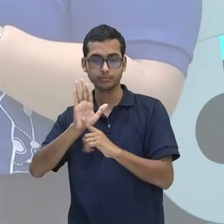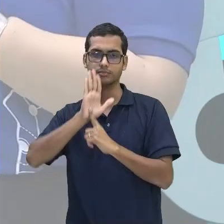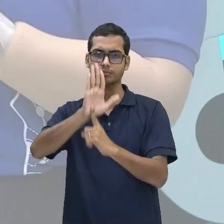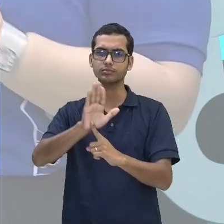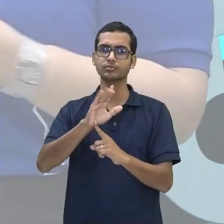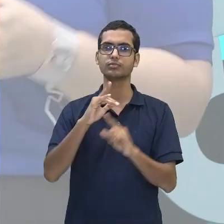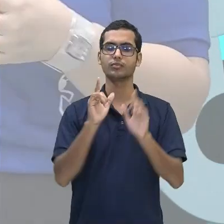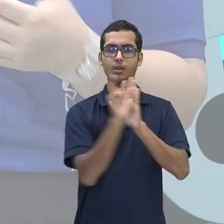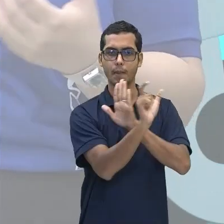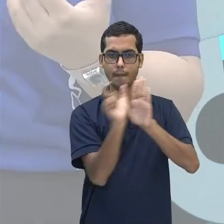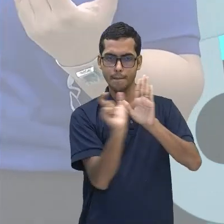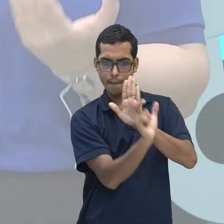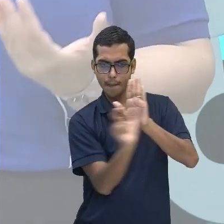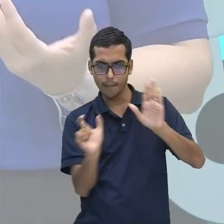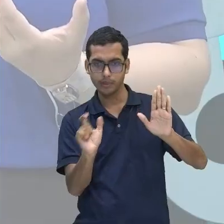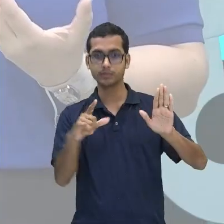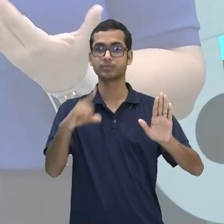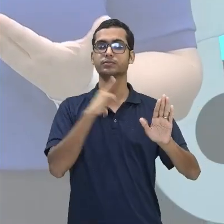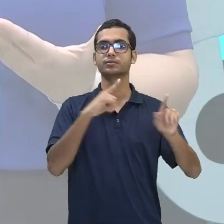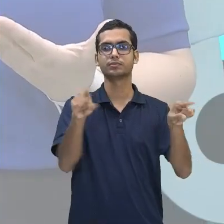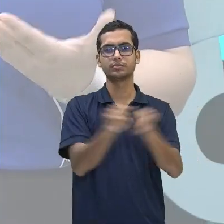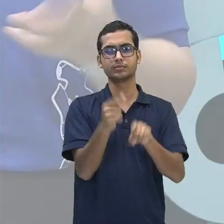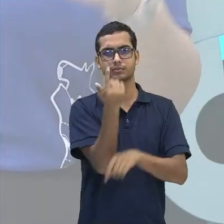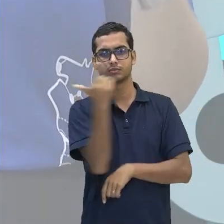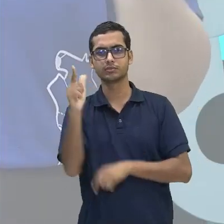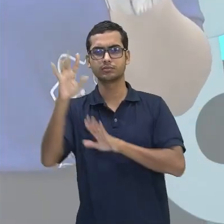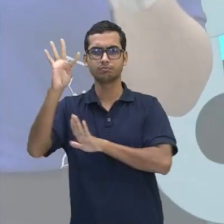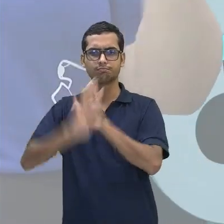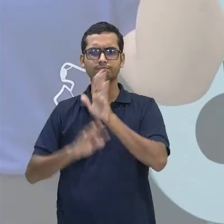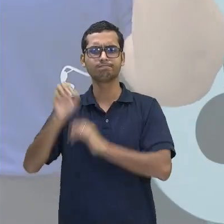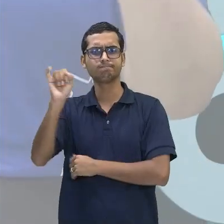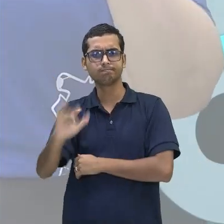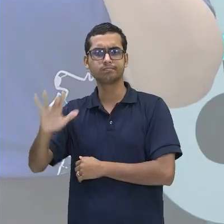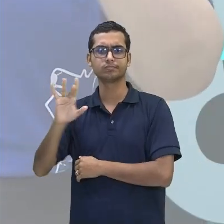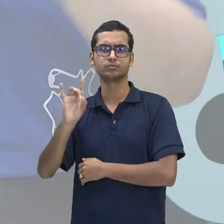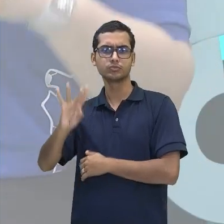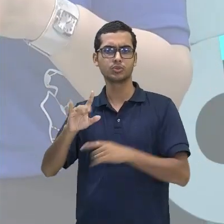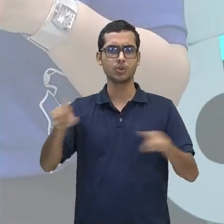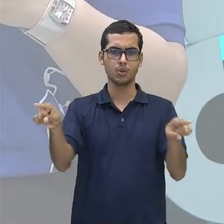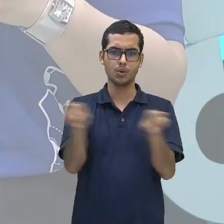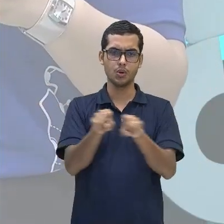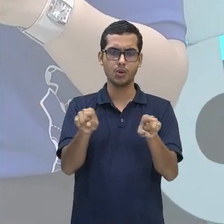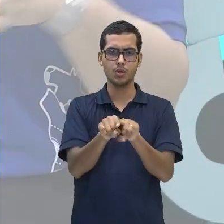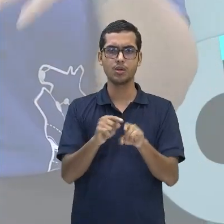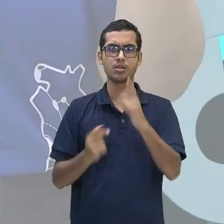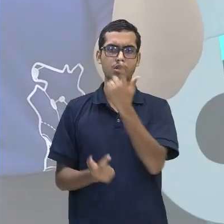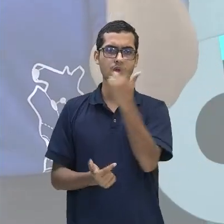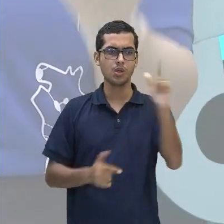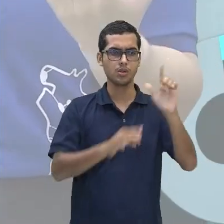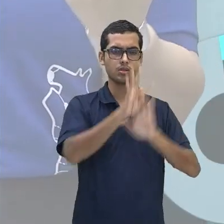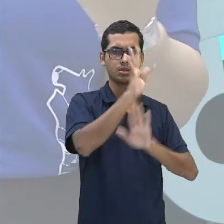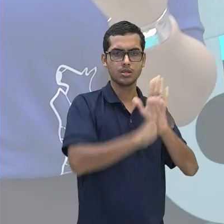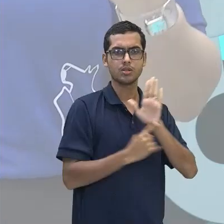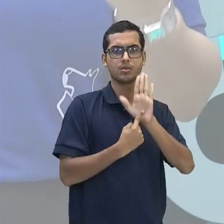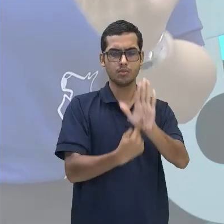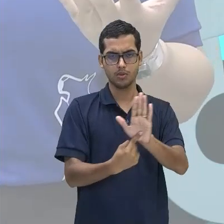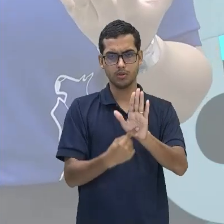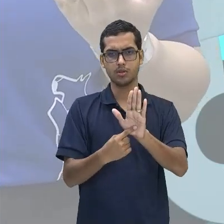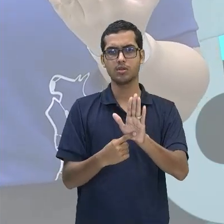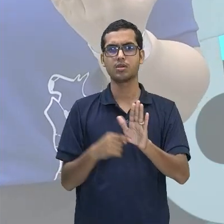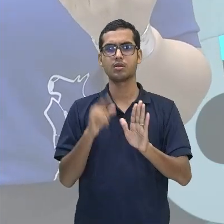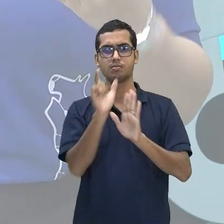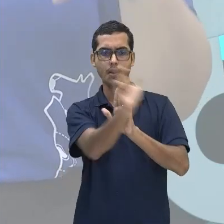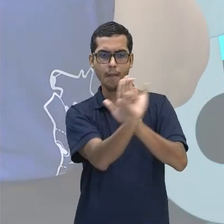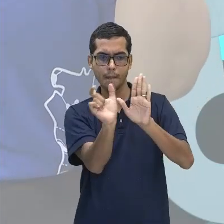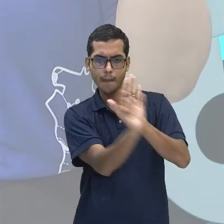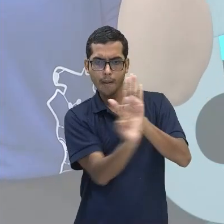apenas palavras, como no texto que tem apenas imagens, e também no texto que trouxe as duas coisas, palavras e